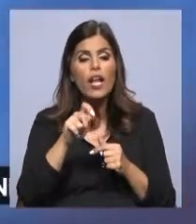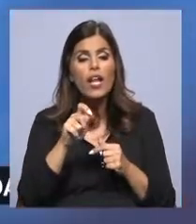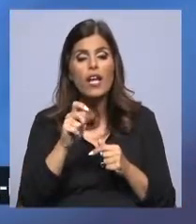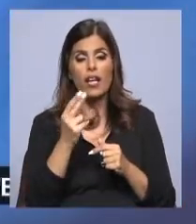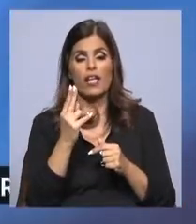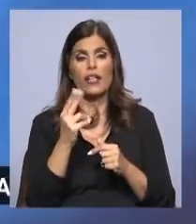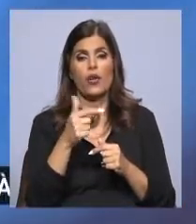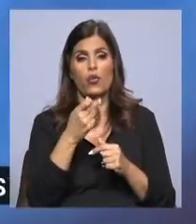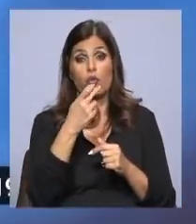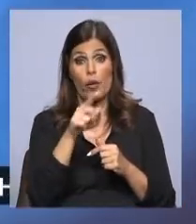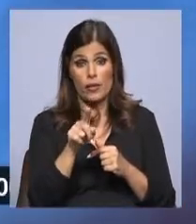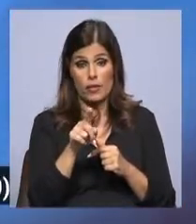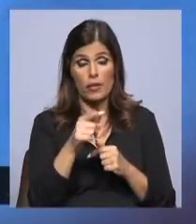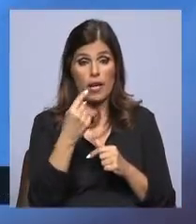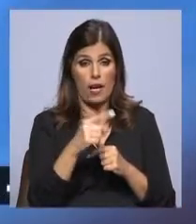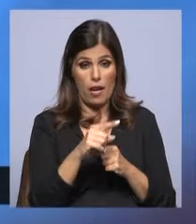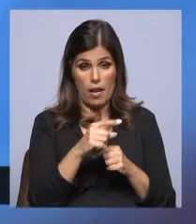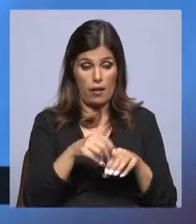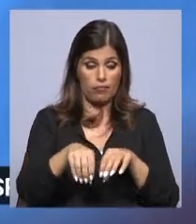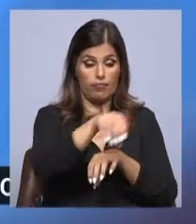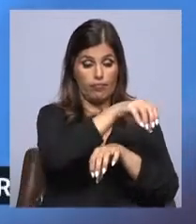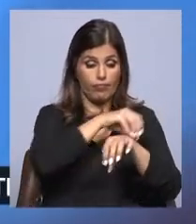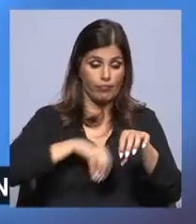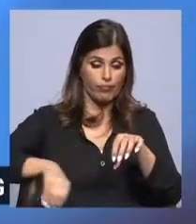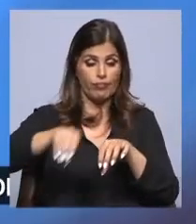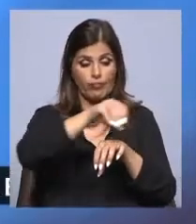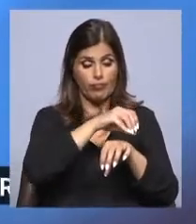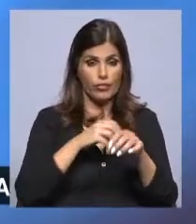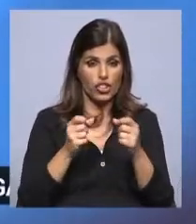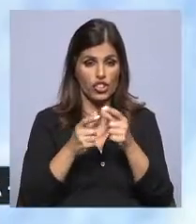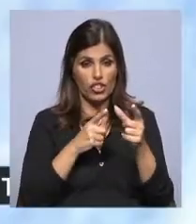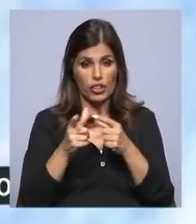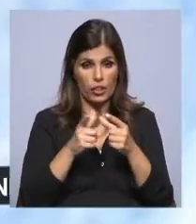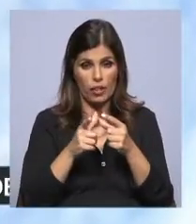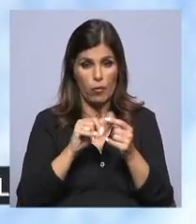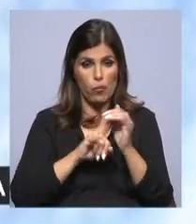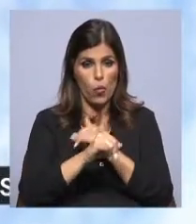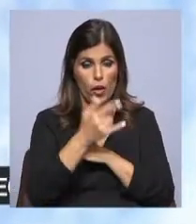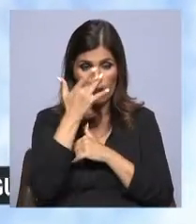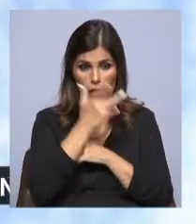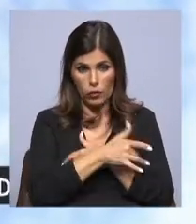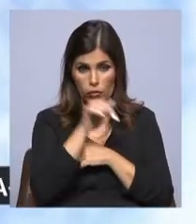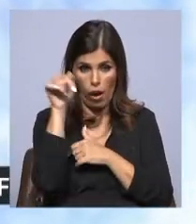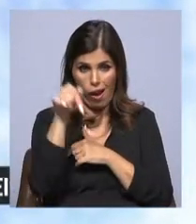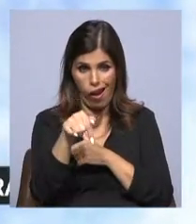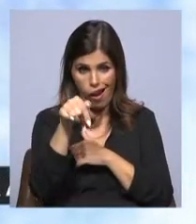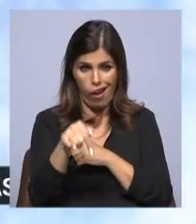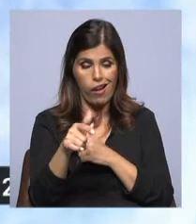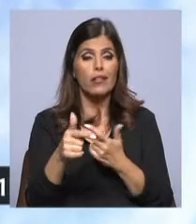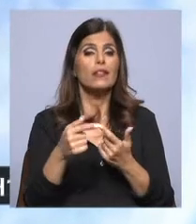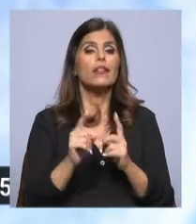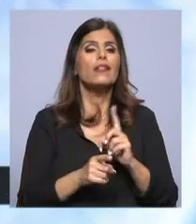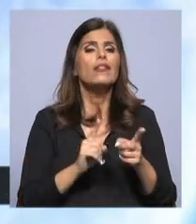uma estrela de grande massa e, ao orbitar essa estrela de grande massa, temos um buraco negro ou uma estrela de neutrões. Ora bem, o que é que